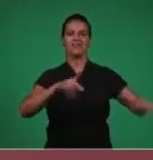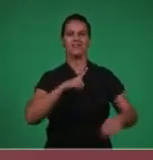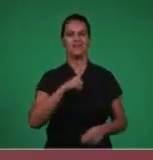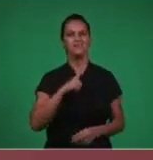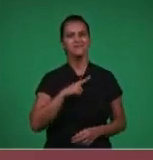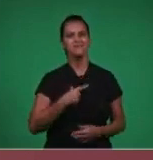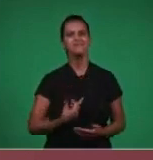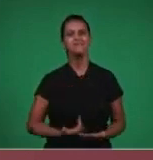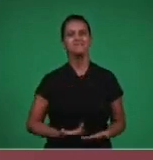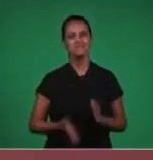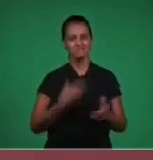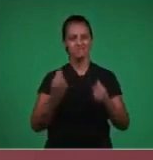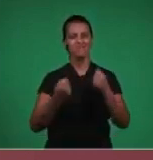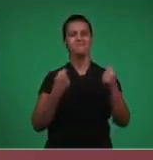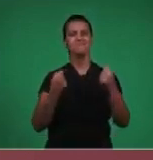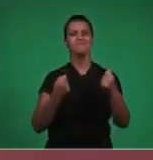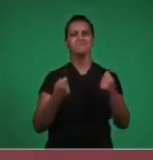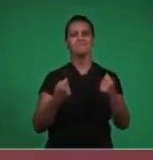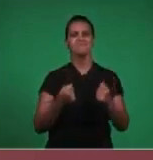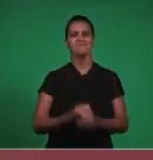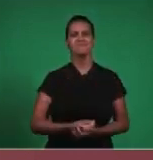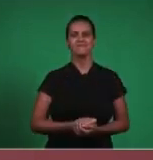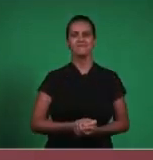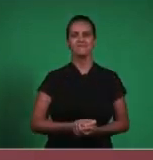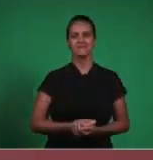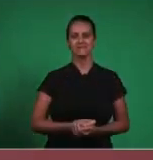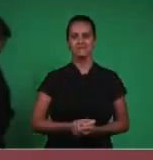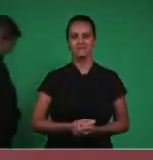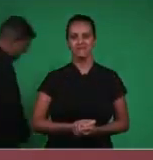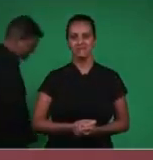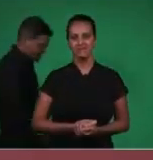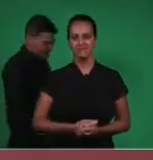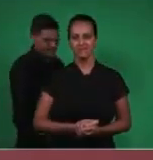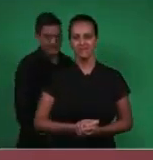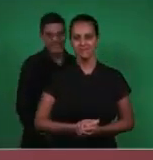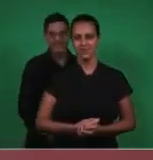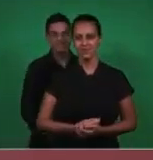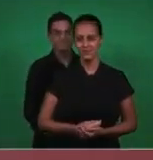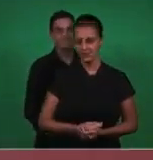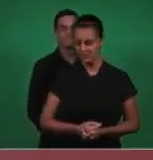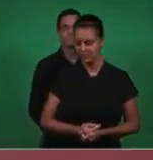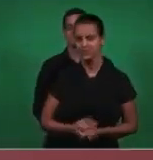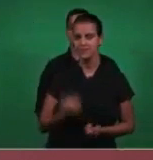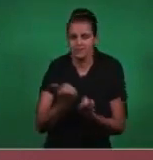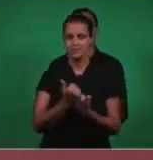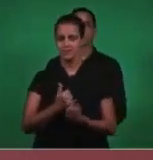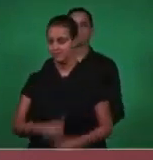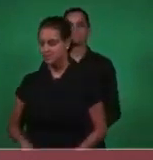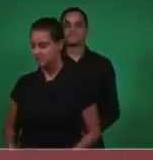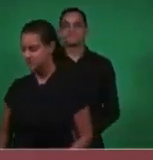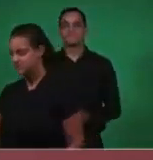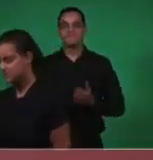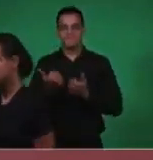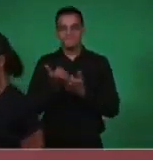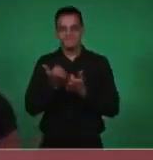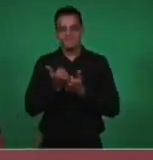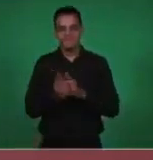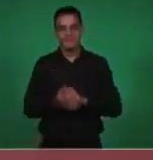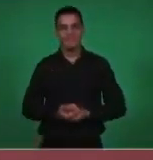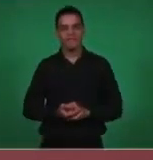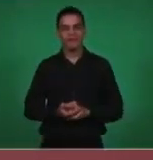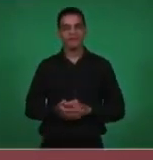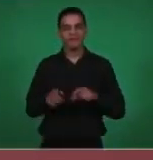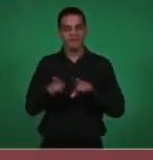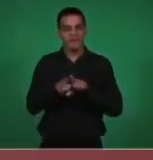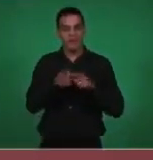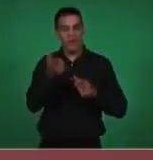Senhor. Uma outra proposta da ciência é acerca da evolução darwiniana, é o evolucionismo.